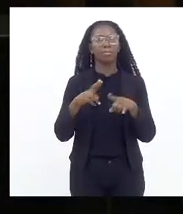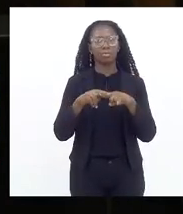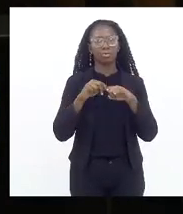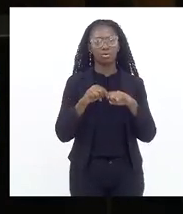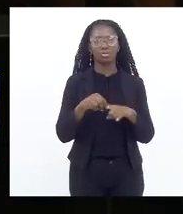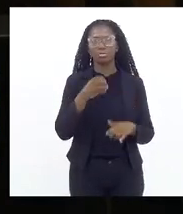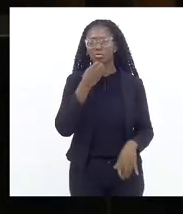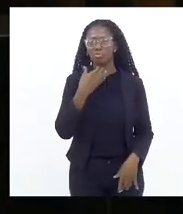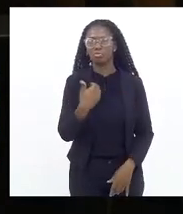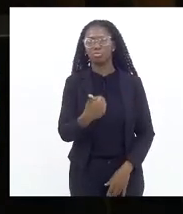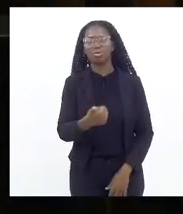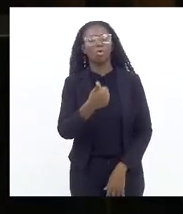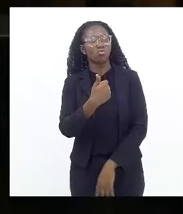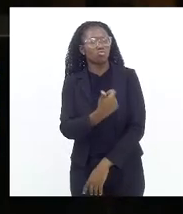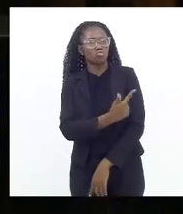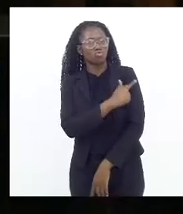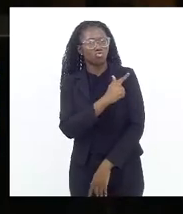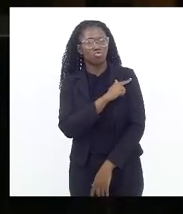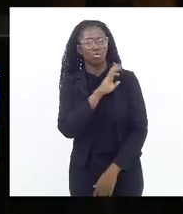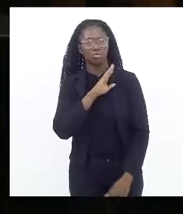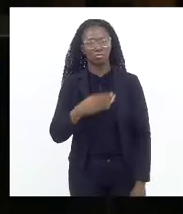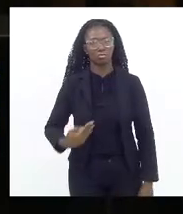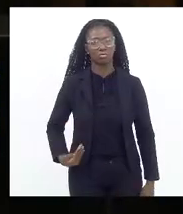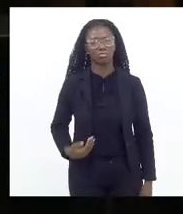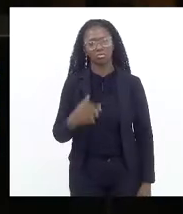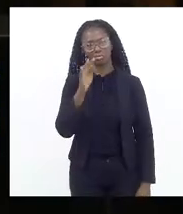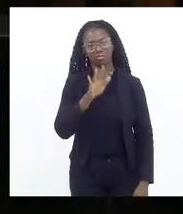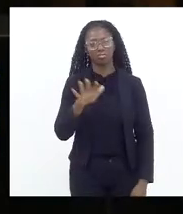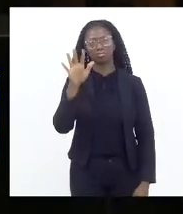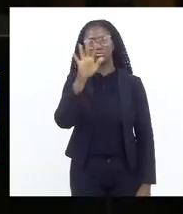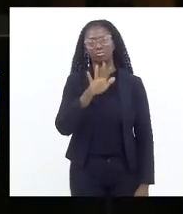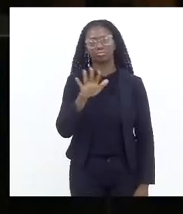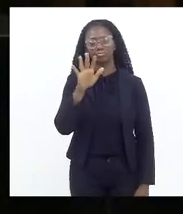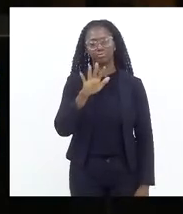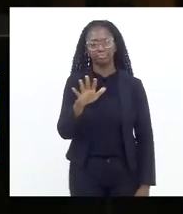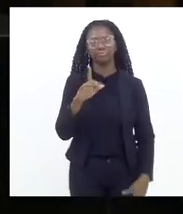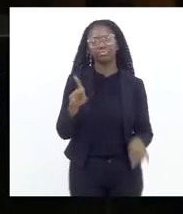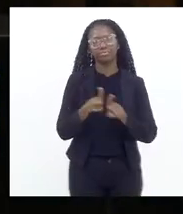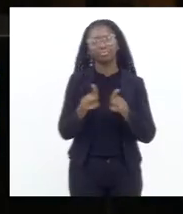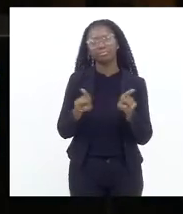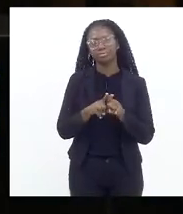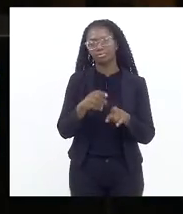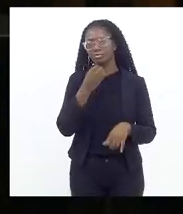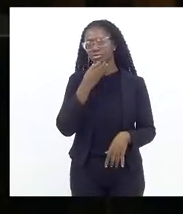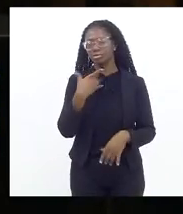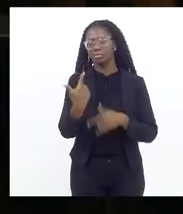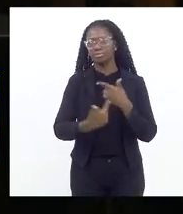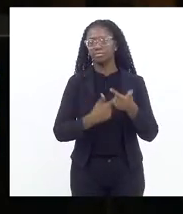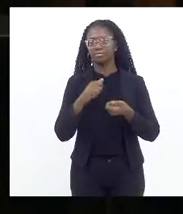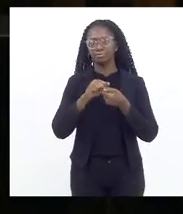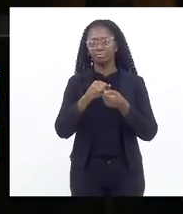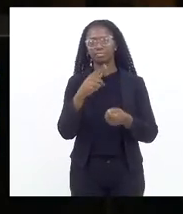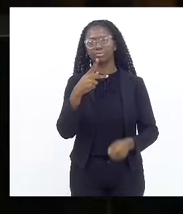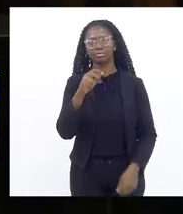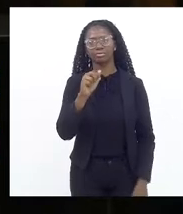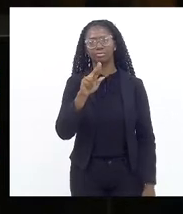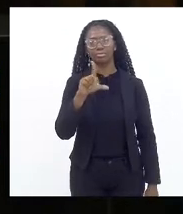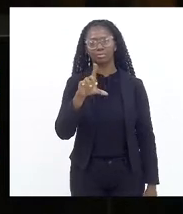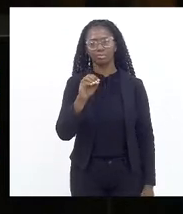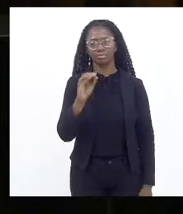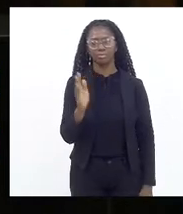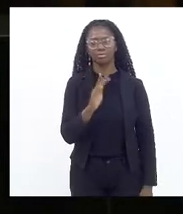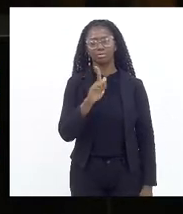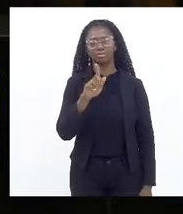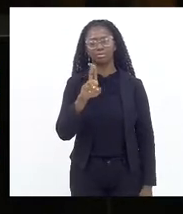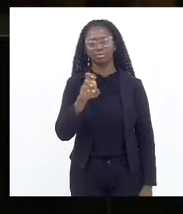uma boa gestão do governo federal, por um bom trabalho junto ao Paulo Guedes, porque senão,